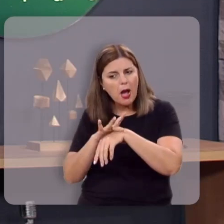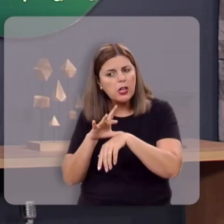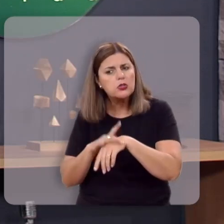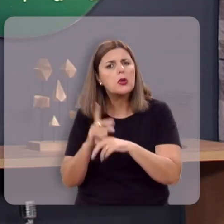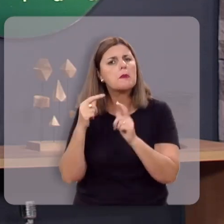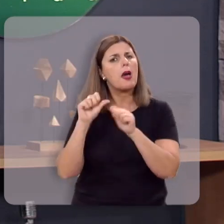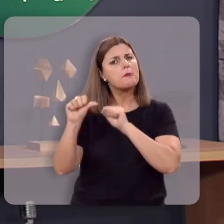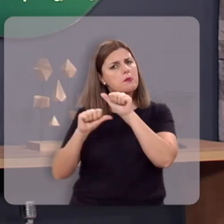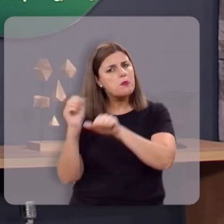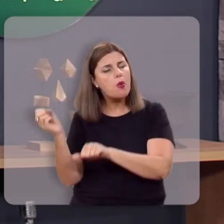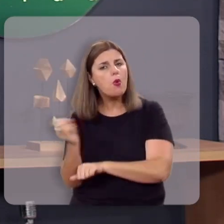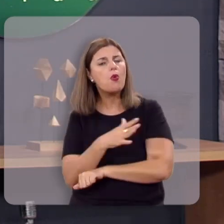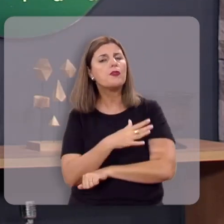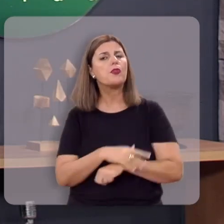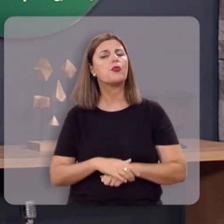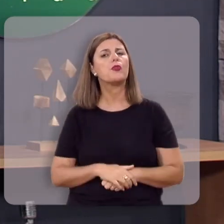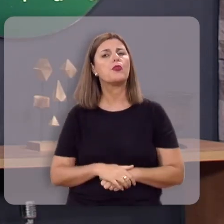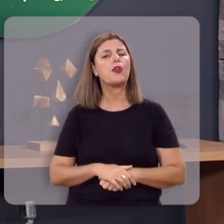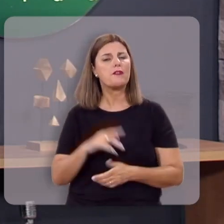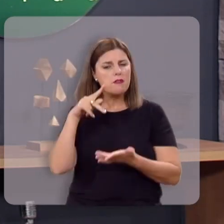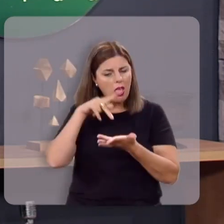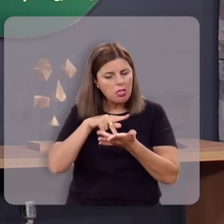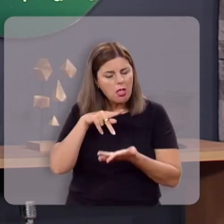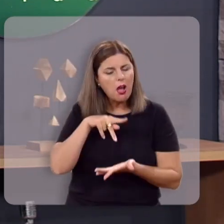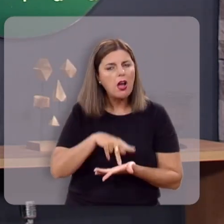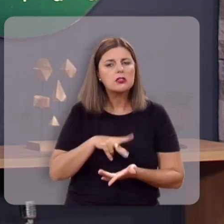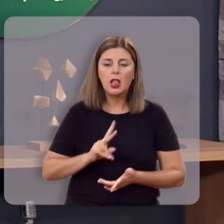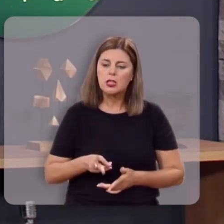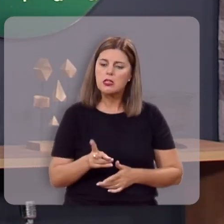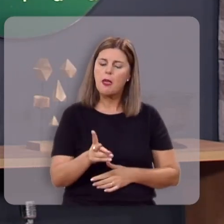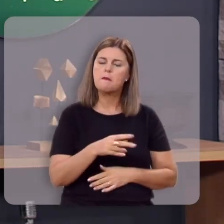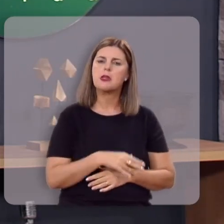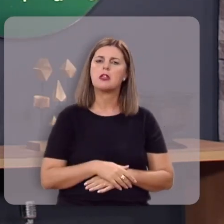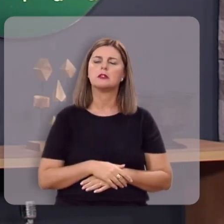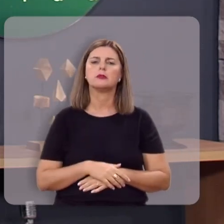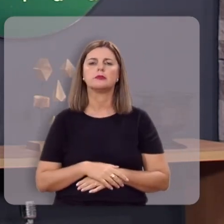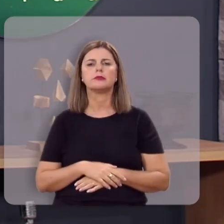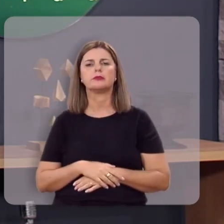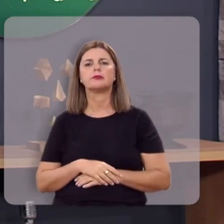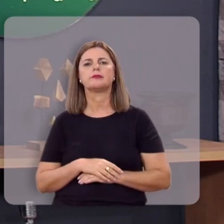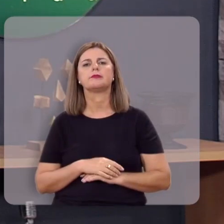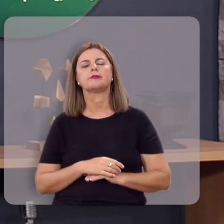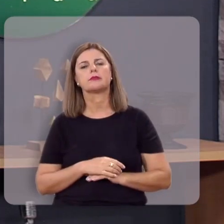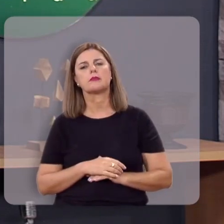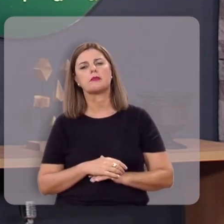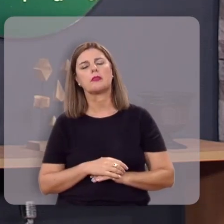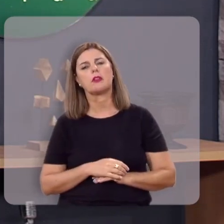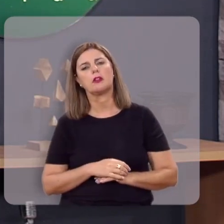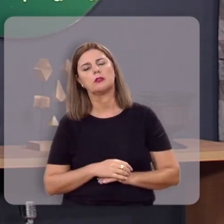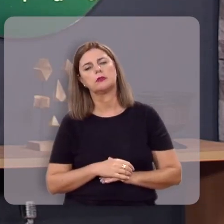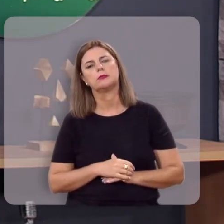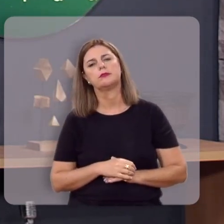ferir, mas ela restaura. A verdade sempre.